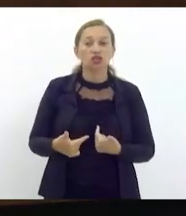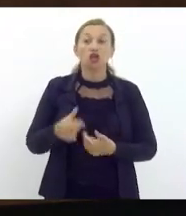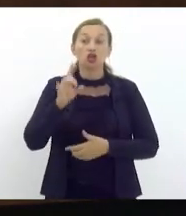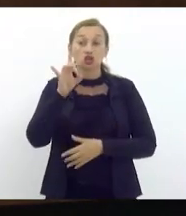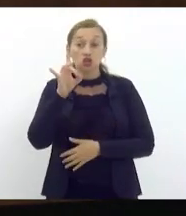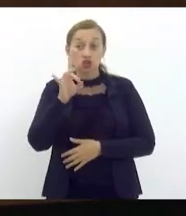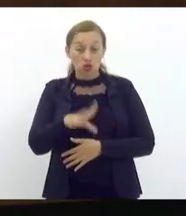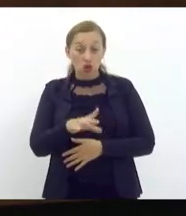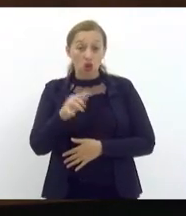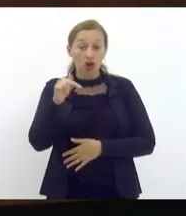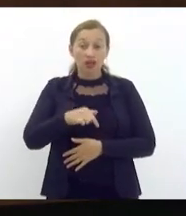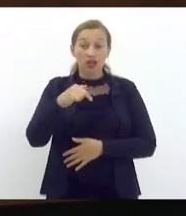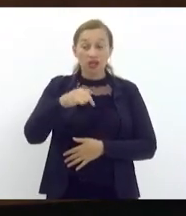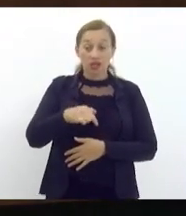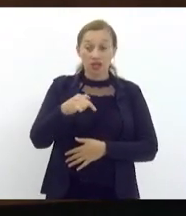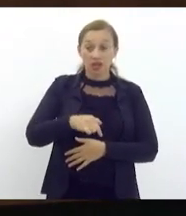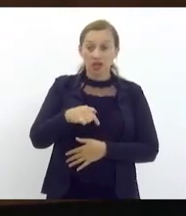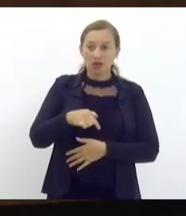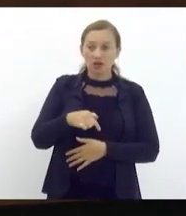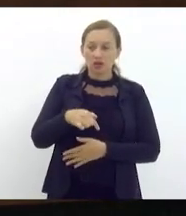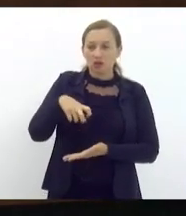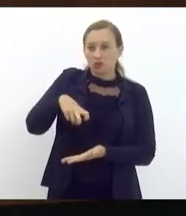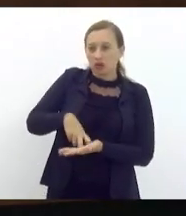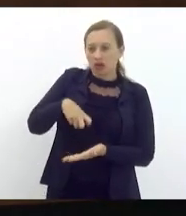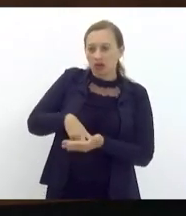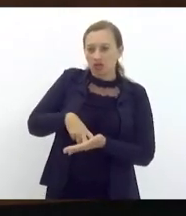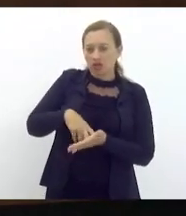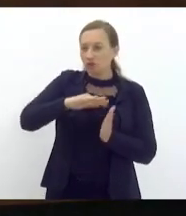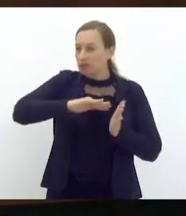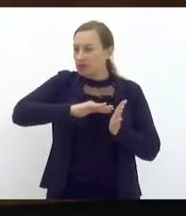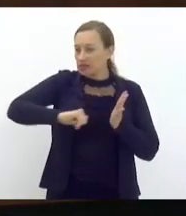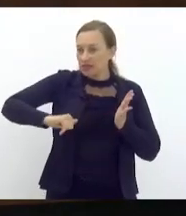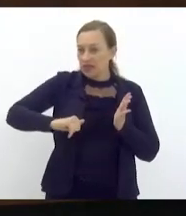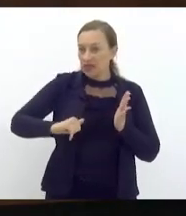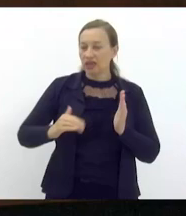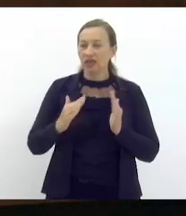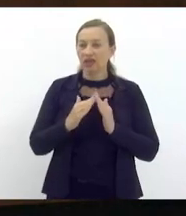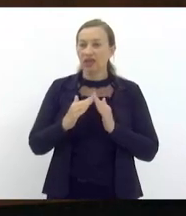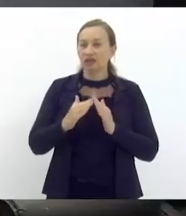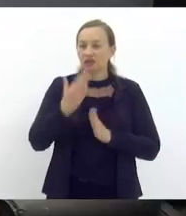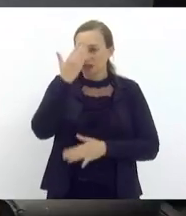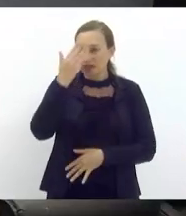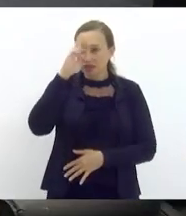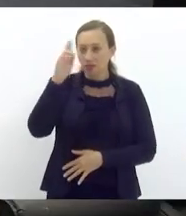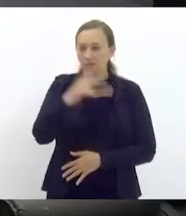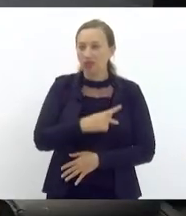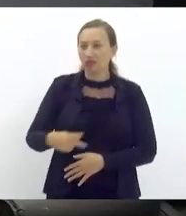aqui uma punição exemplar como exoneração Muito obrigado presidente